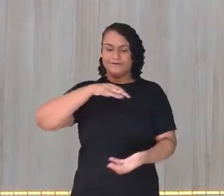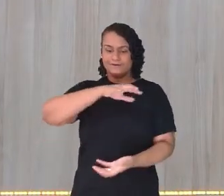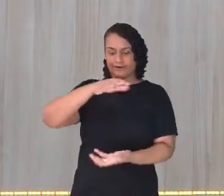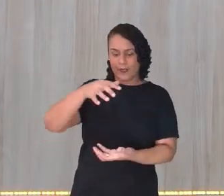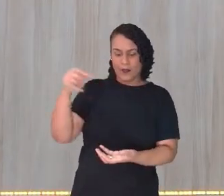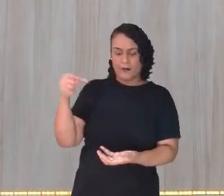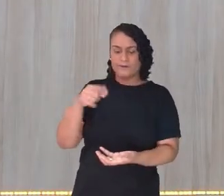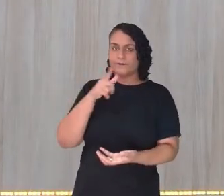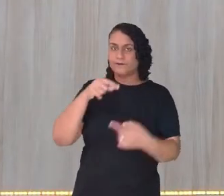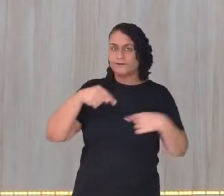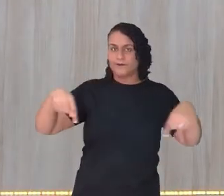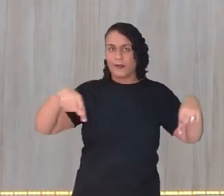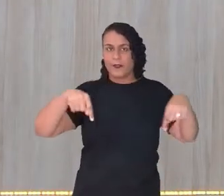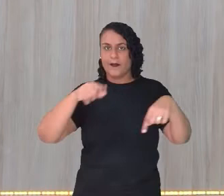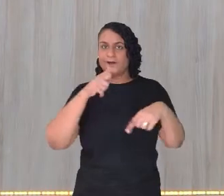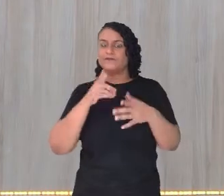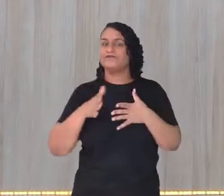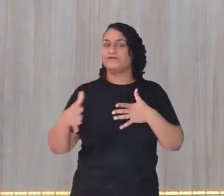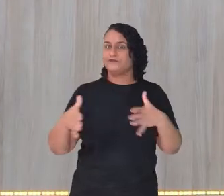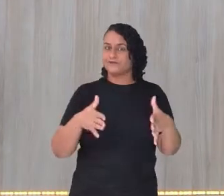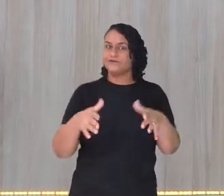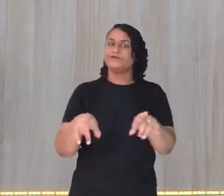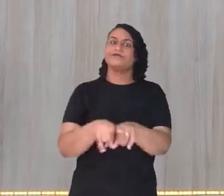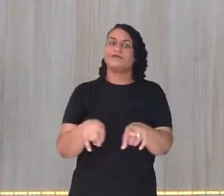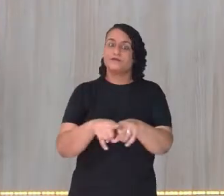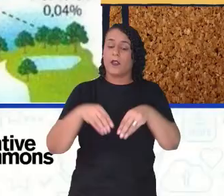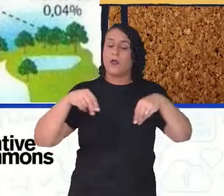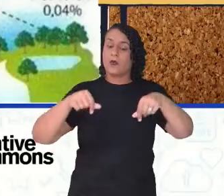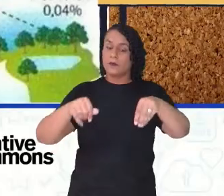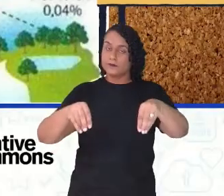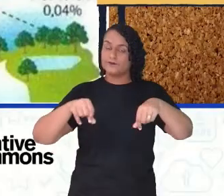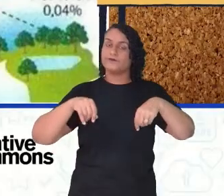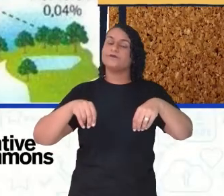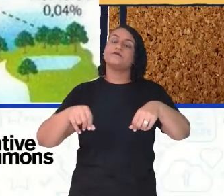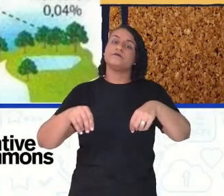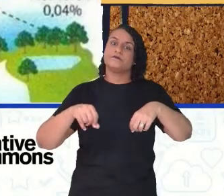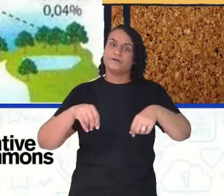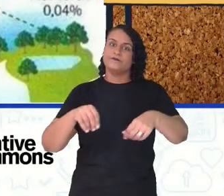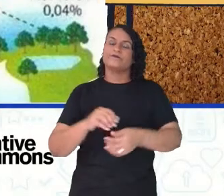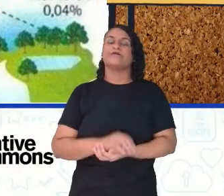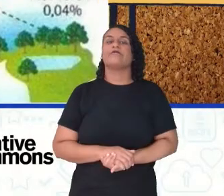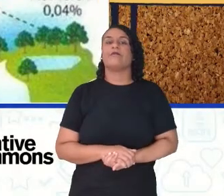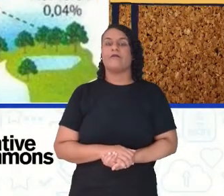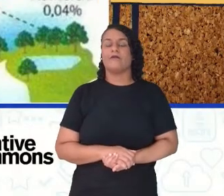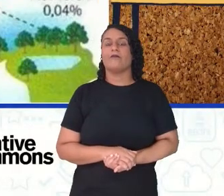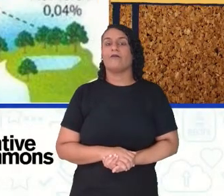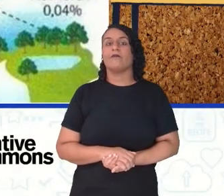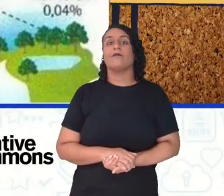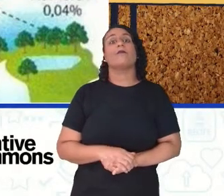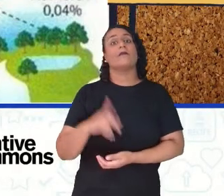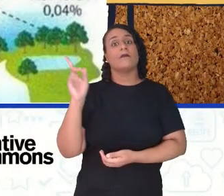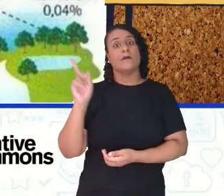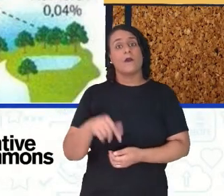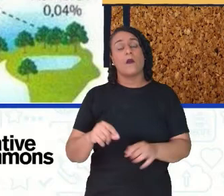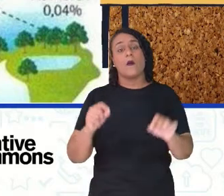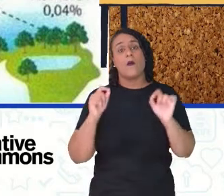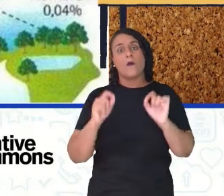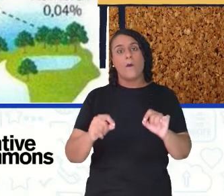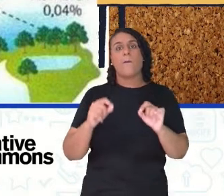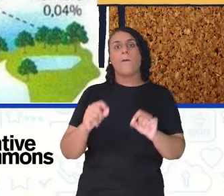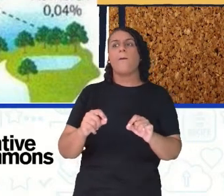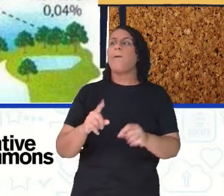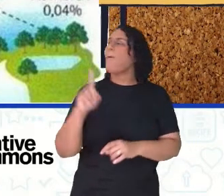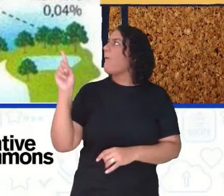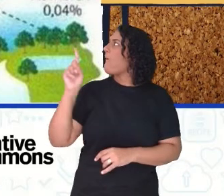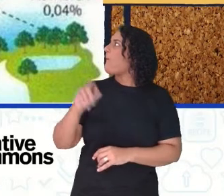nos lagos, nos rios, né? E até mesmo no solo, a questão aí dos lençóis freáticos. Então, esse seria um esqueminha